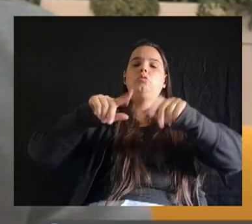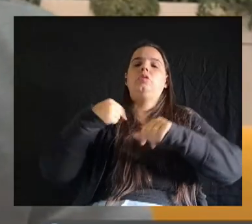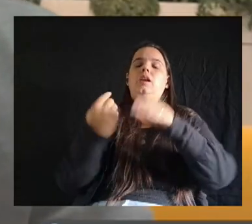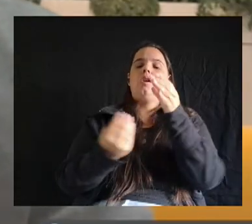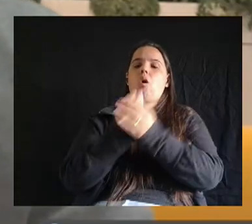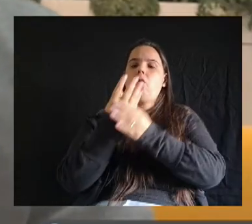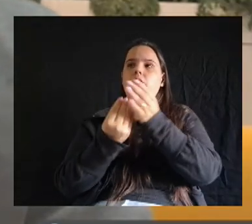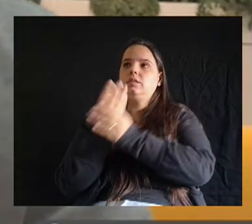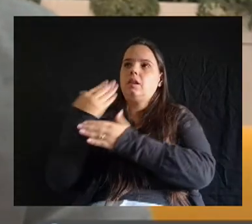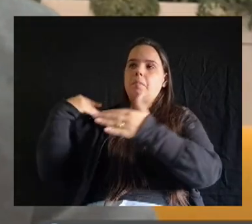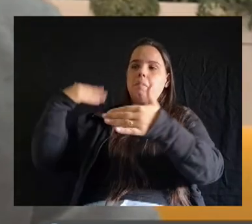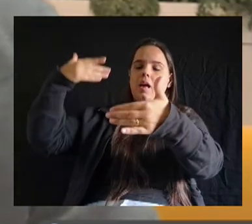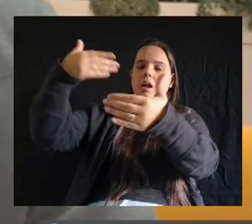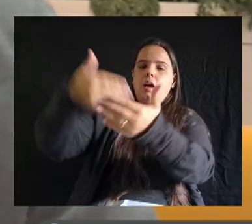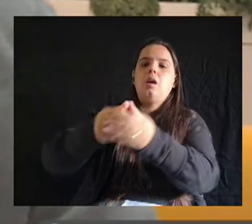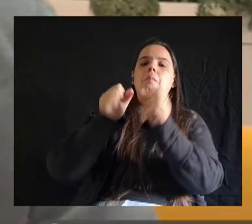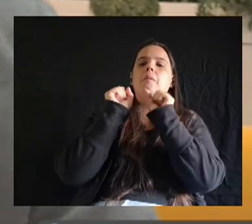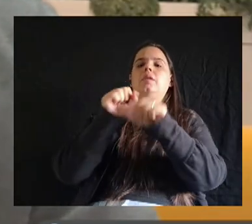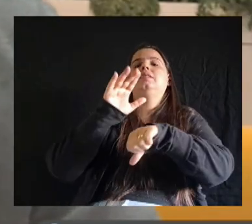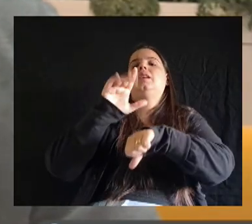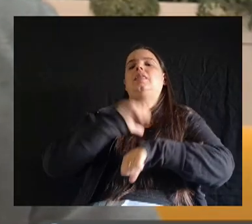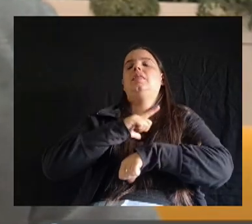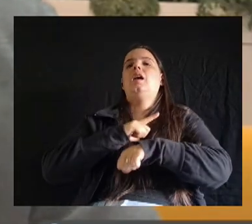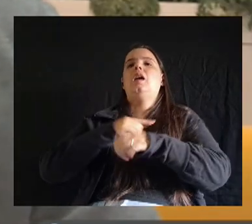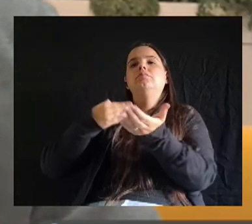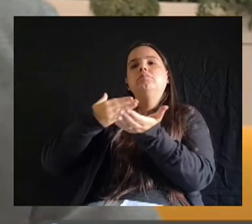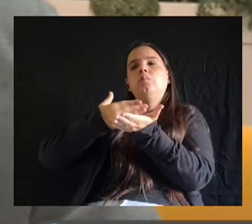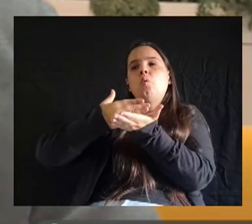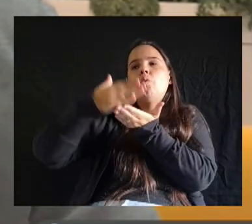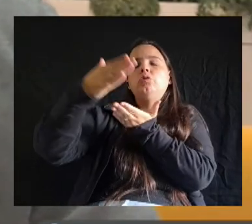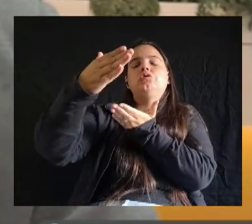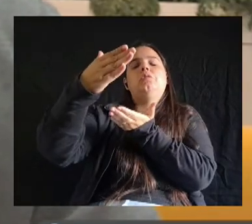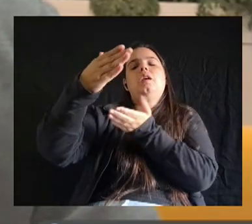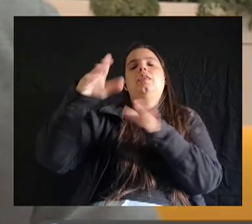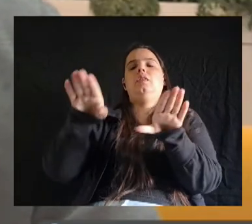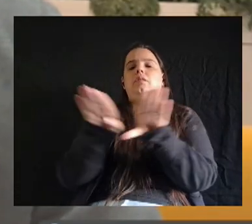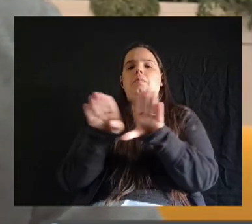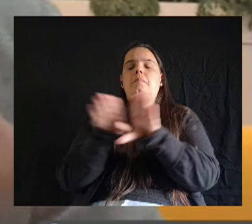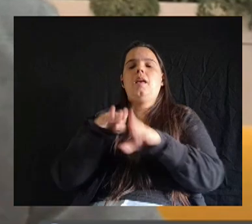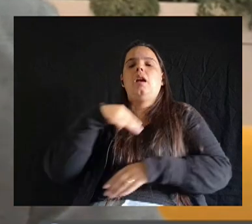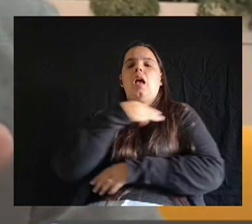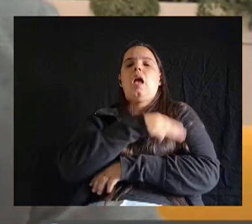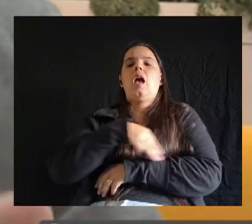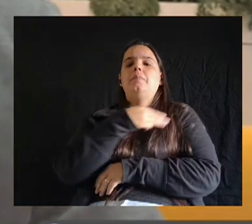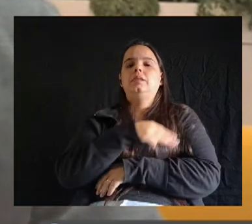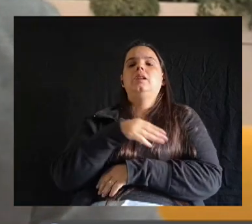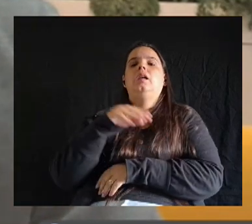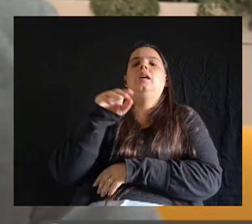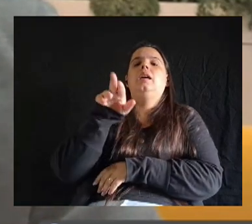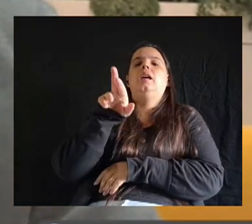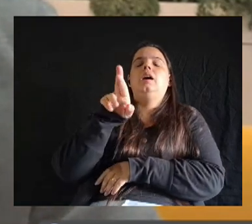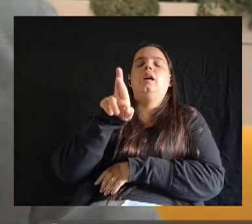projeto possa ter continuidade. Essa, inclusive, é uma missão do Hub Tecoar, né, que é a